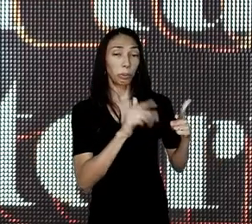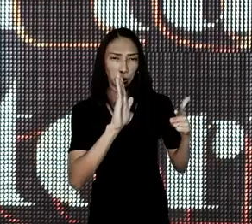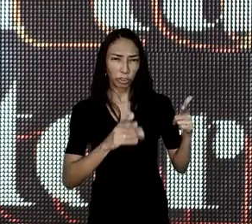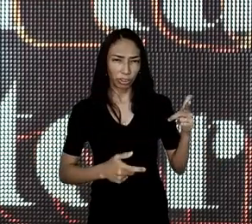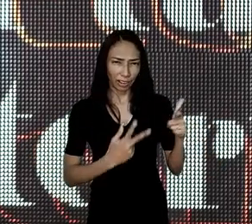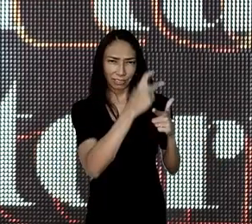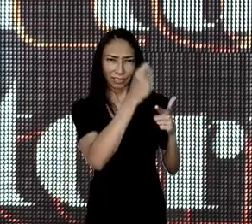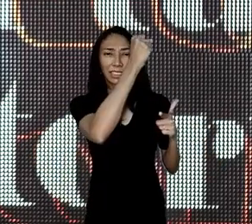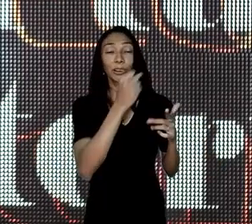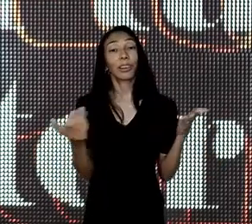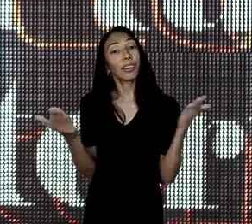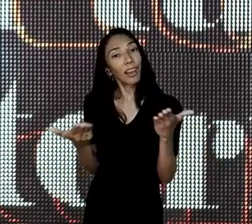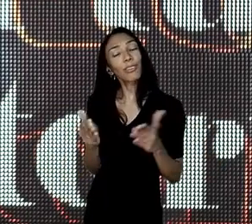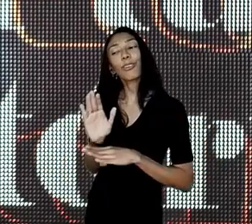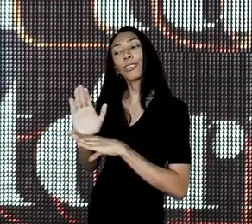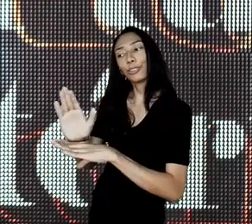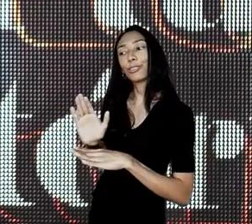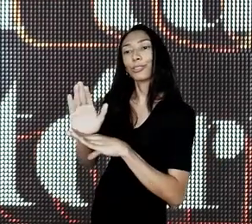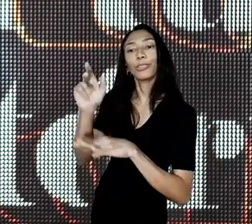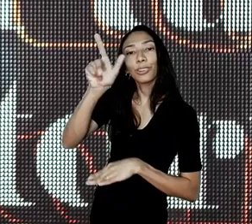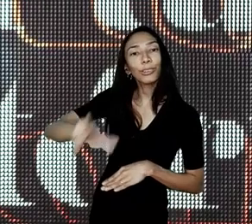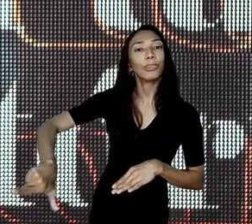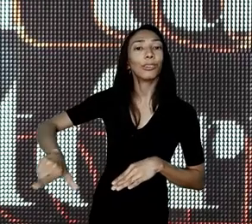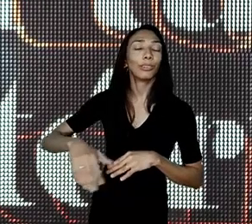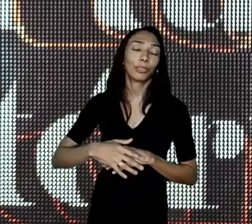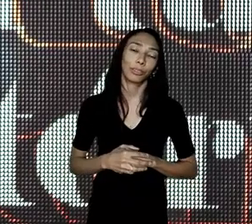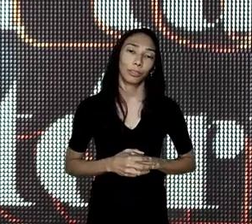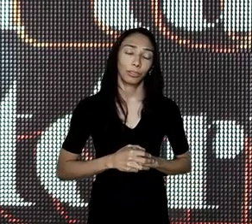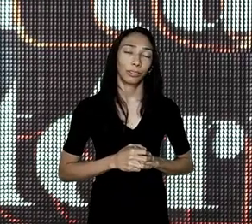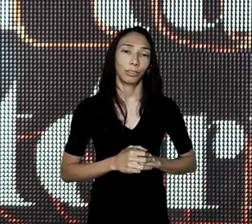E você vai ser um distribuidor de remédio para outras pessoas.